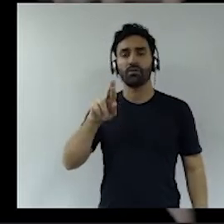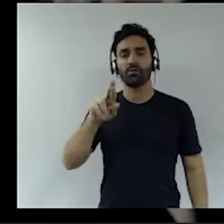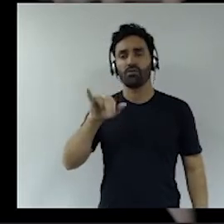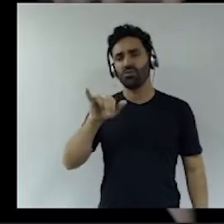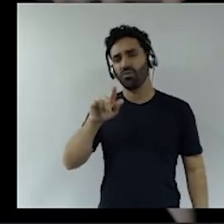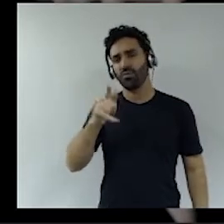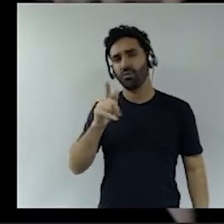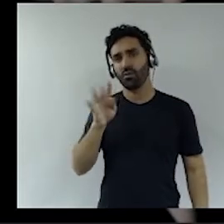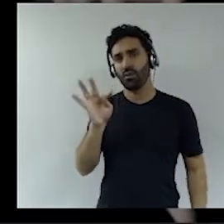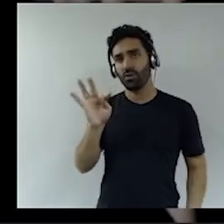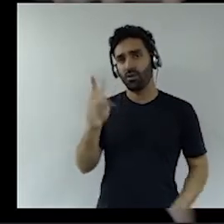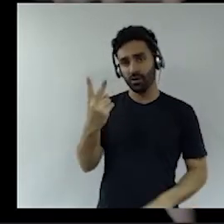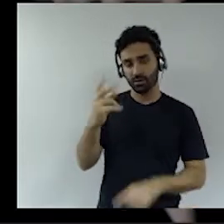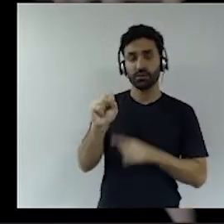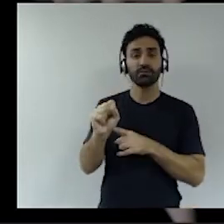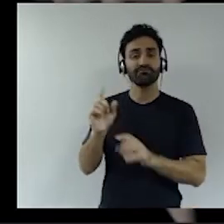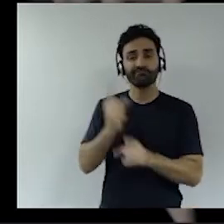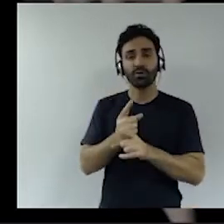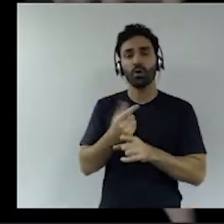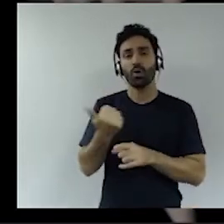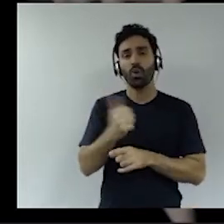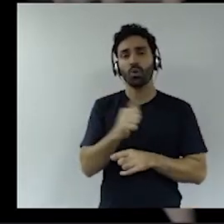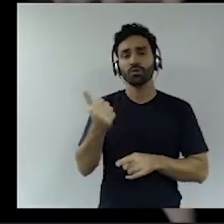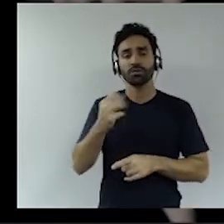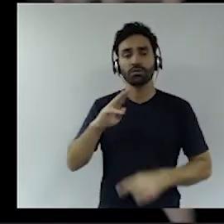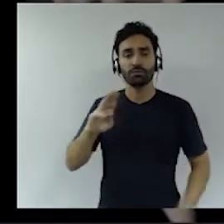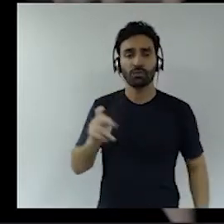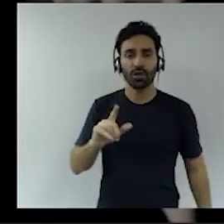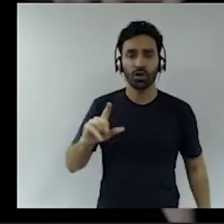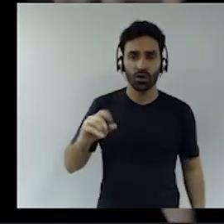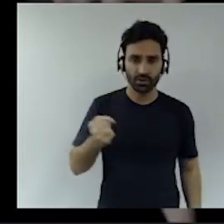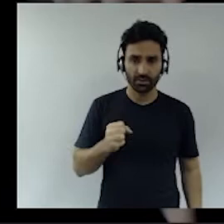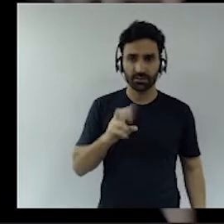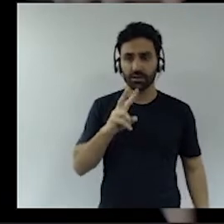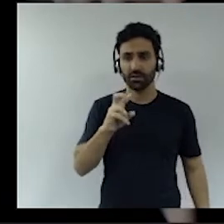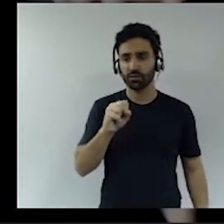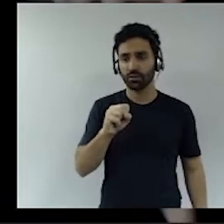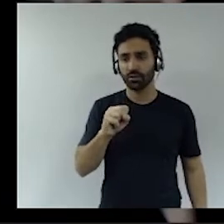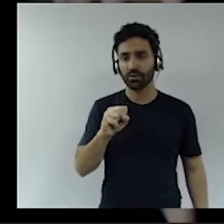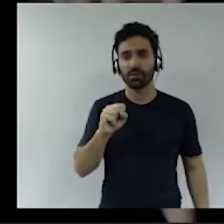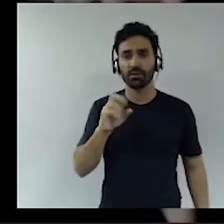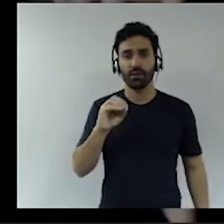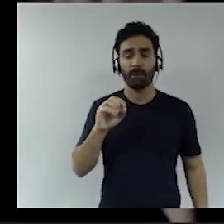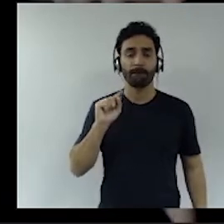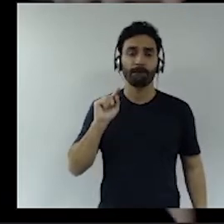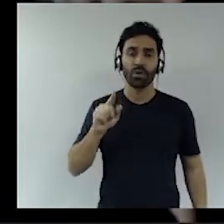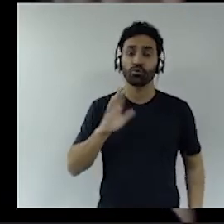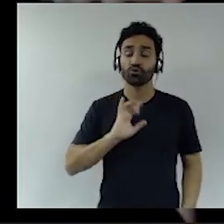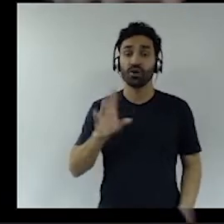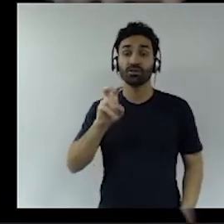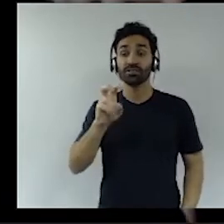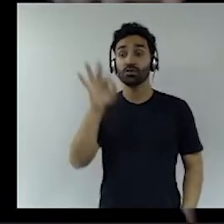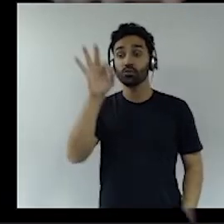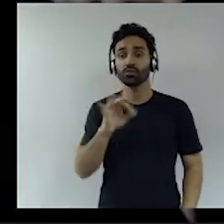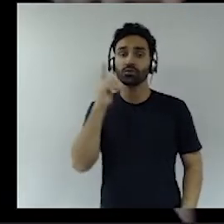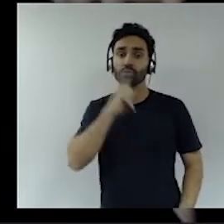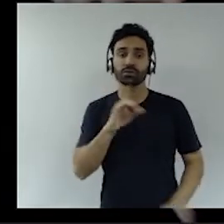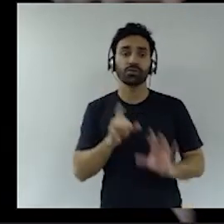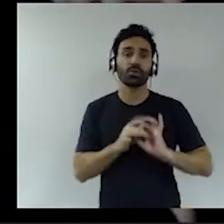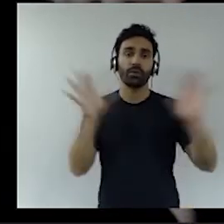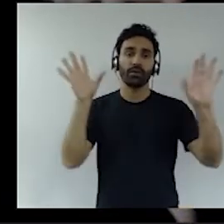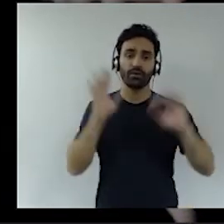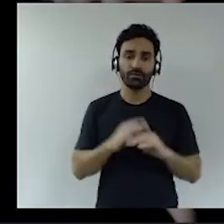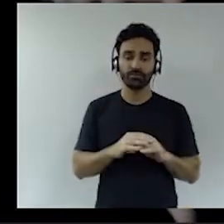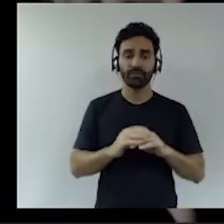em 11 milhões, prisioneiros postos em liberdade, 580 mil, cerca de 5% dos prisioneiros. No